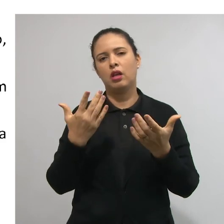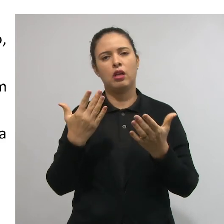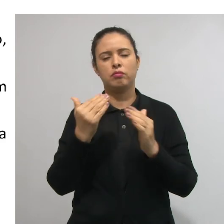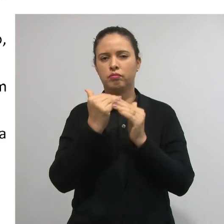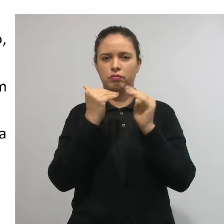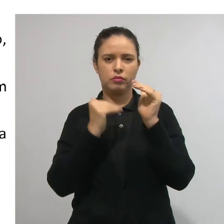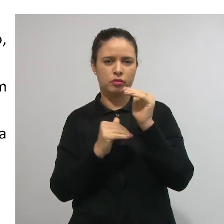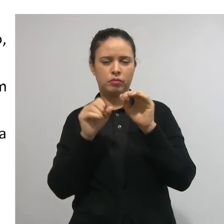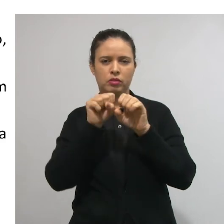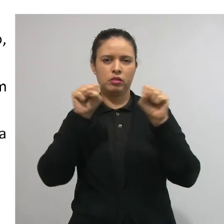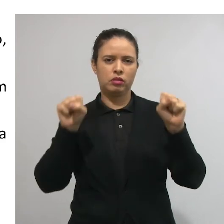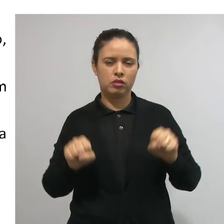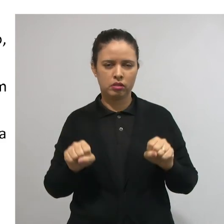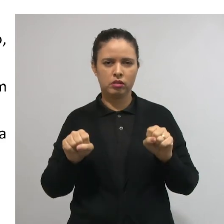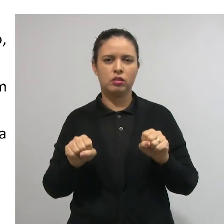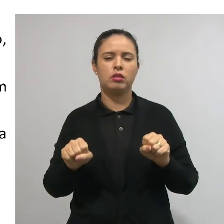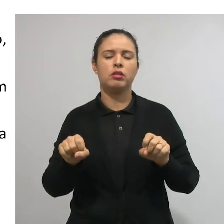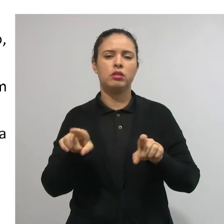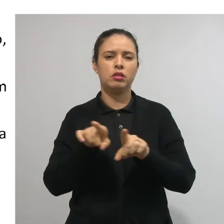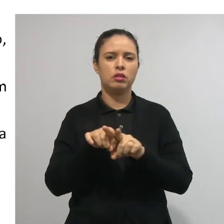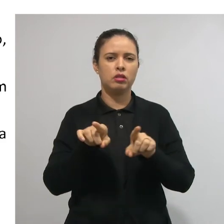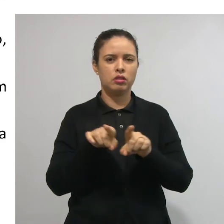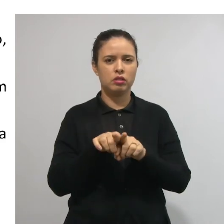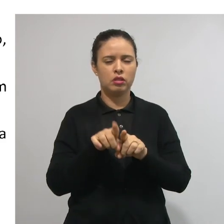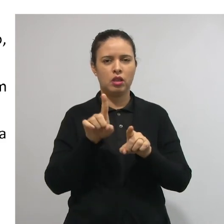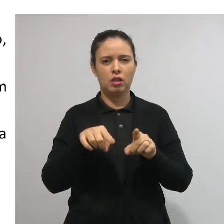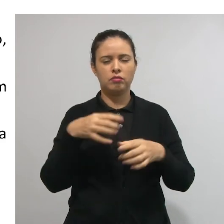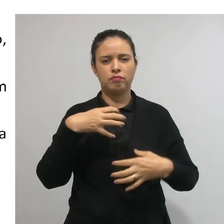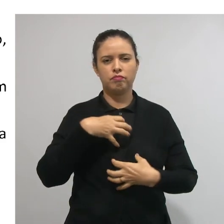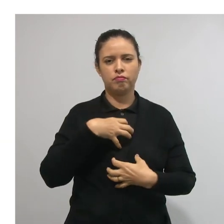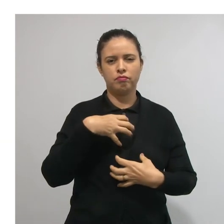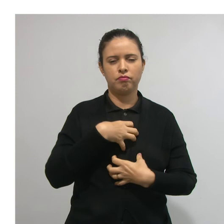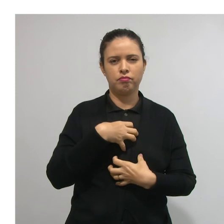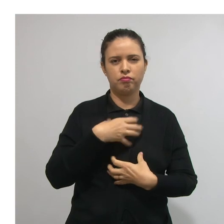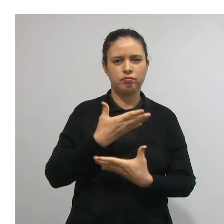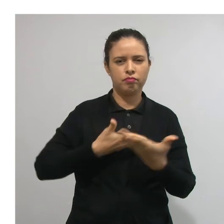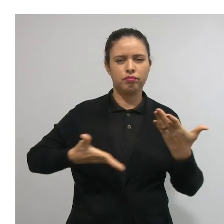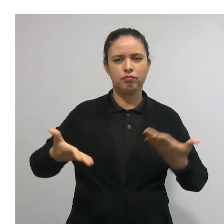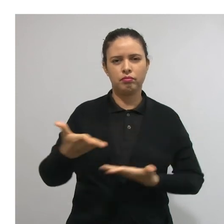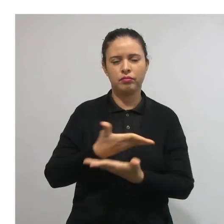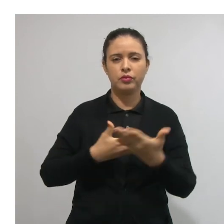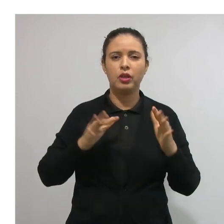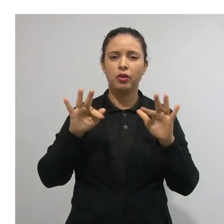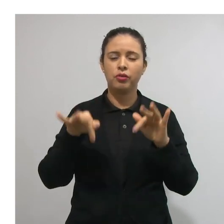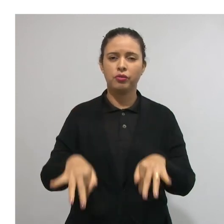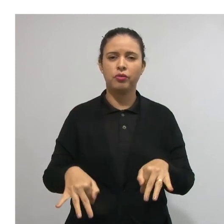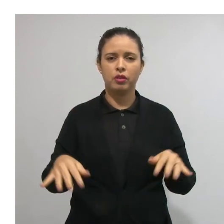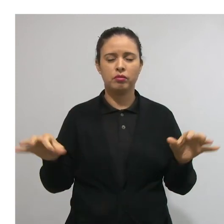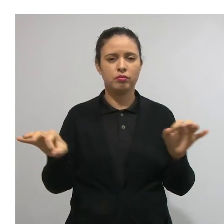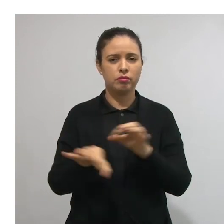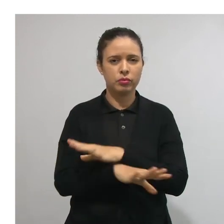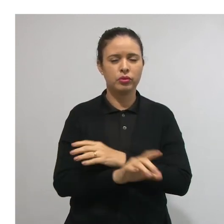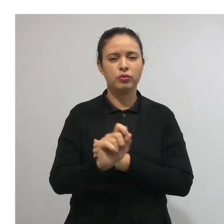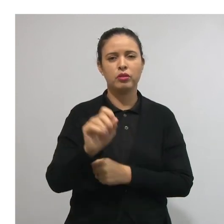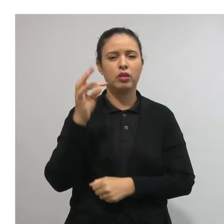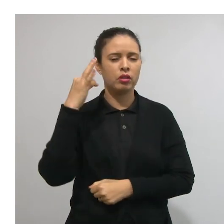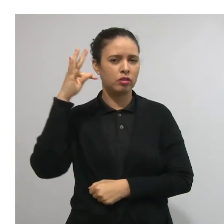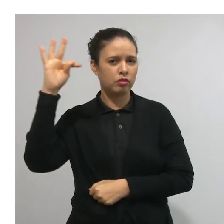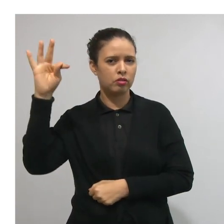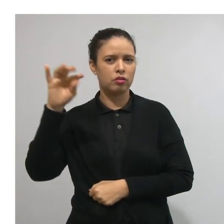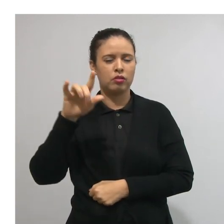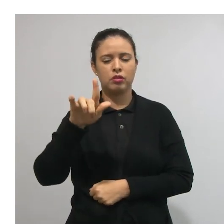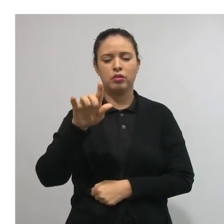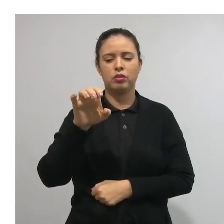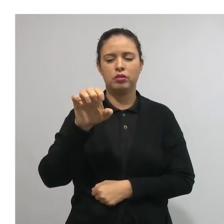a equifinalidade e também a sinergia. Tá? Enfim, para concluirmos aí a teoria